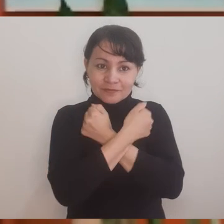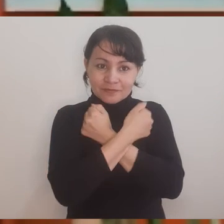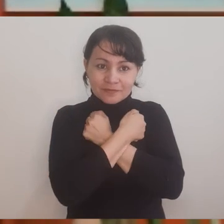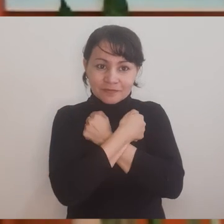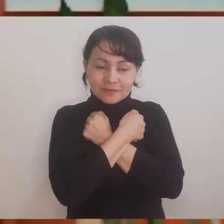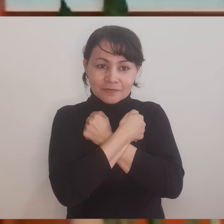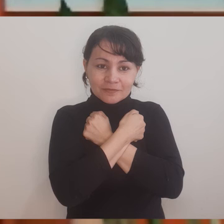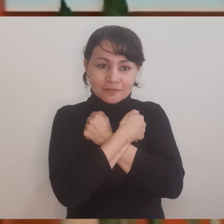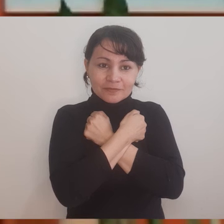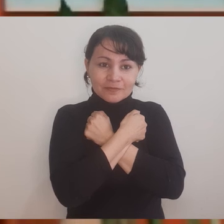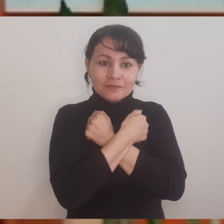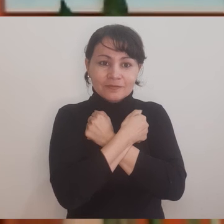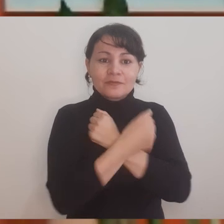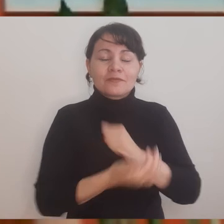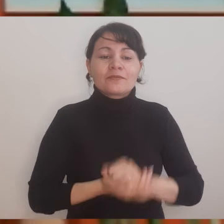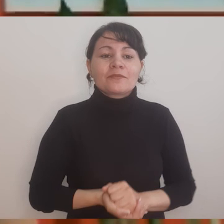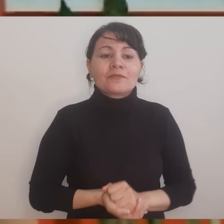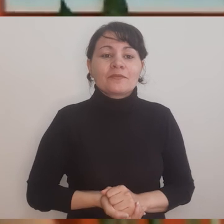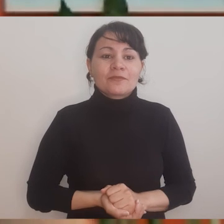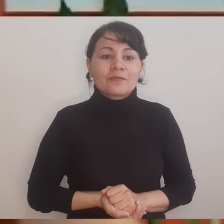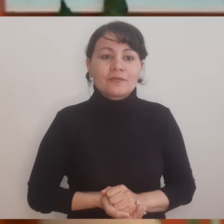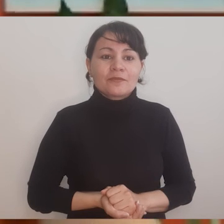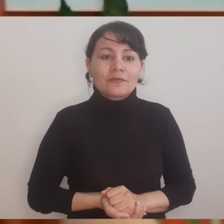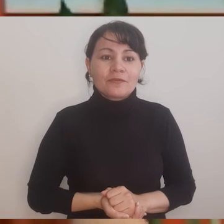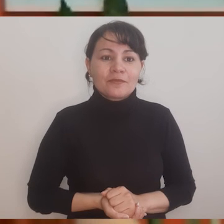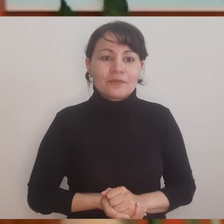De novo.